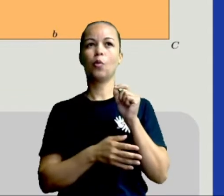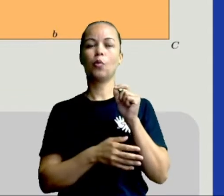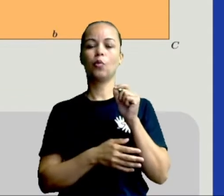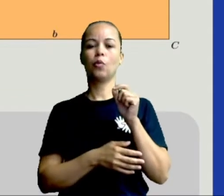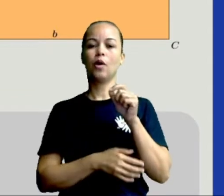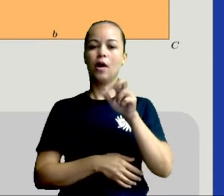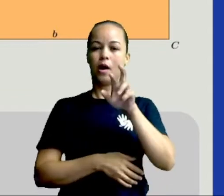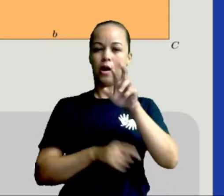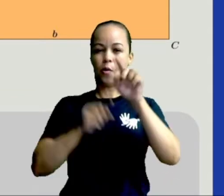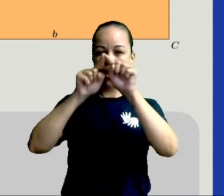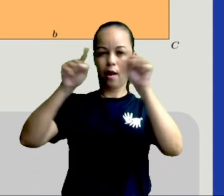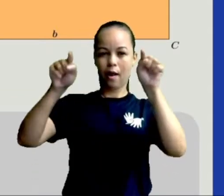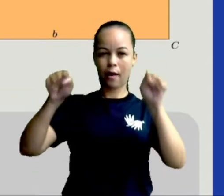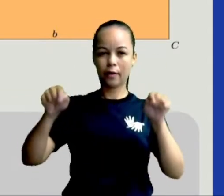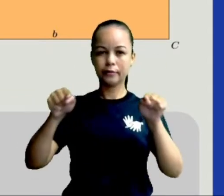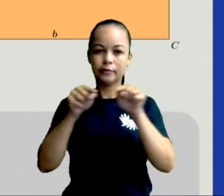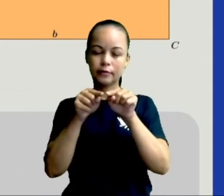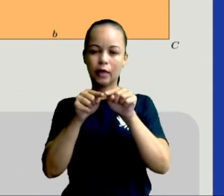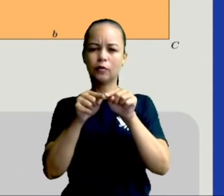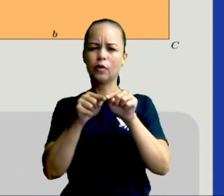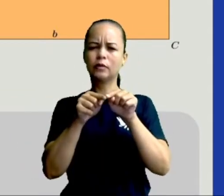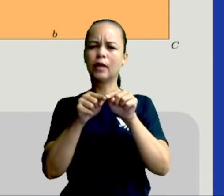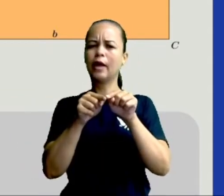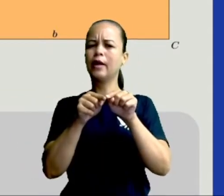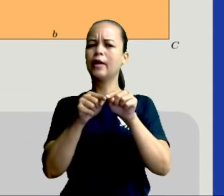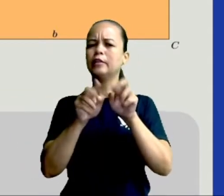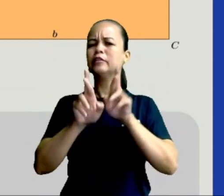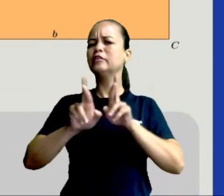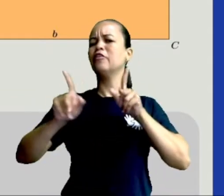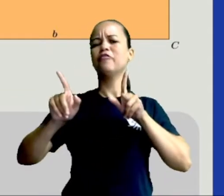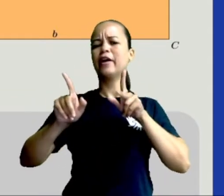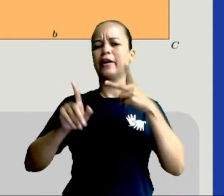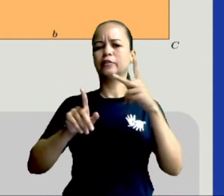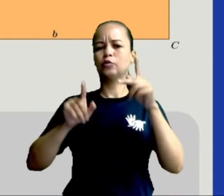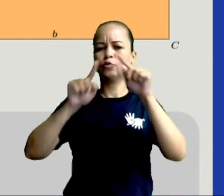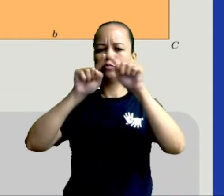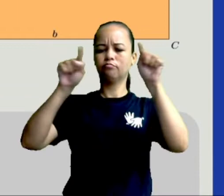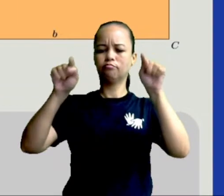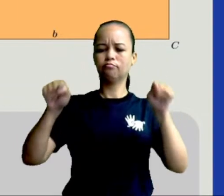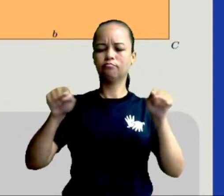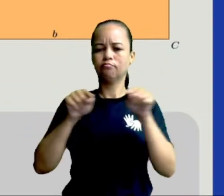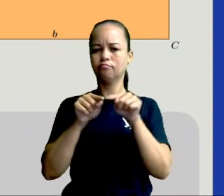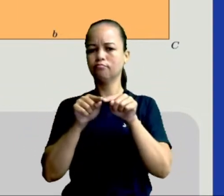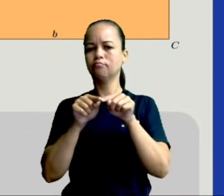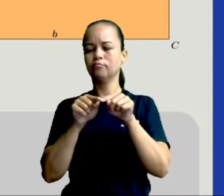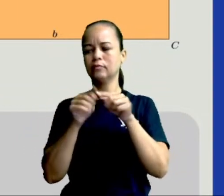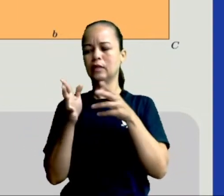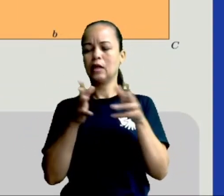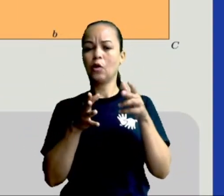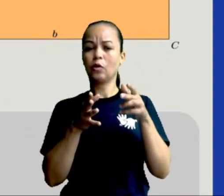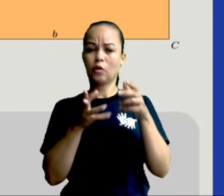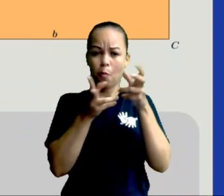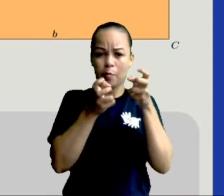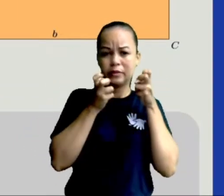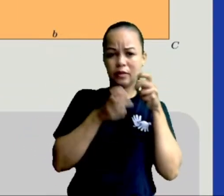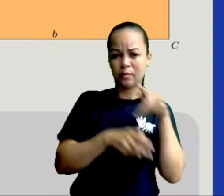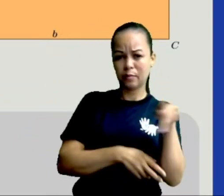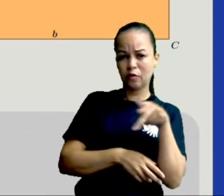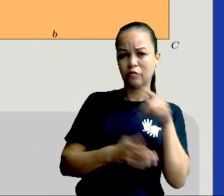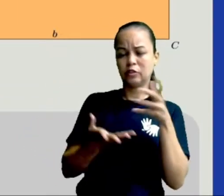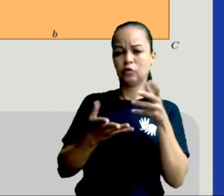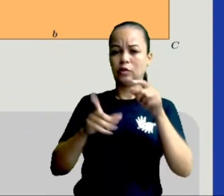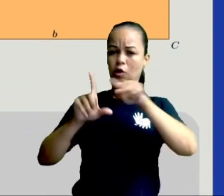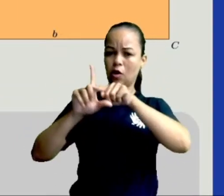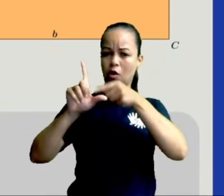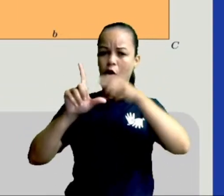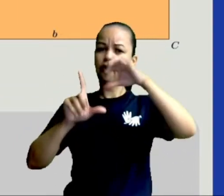que há uma medida diferente nos seus lados. Ah, mas os ângulos, professora, se a gente for observar, os ângulos são de 90 graus,